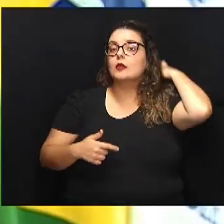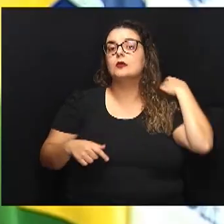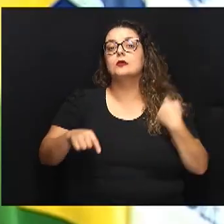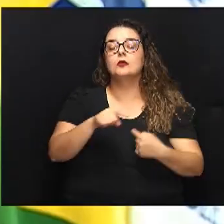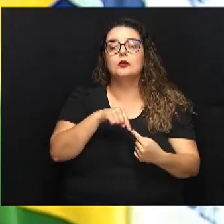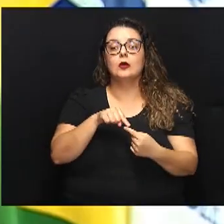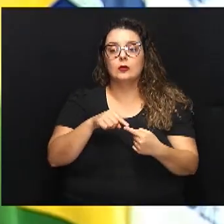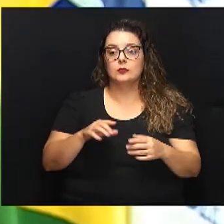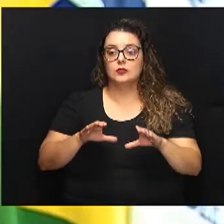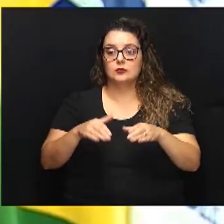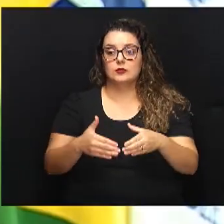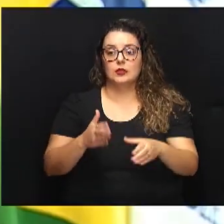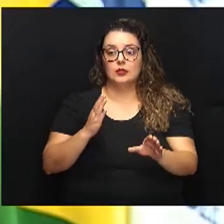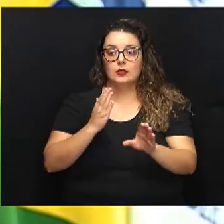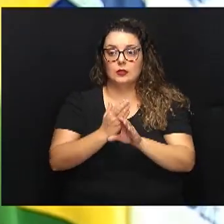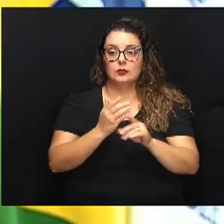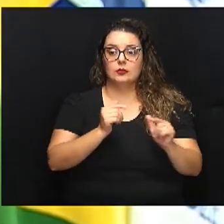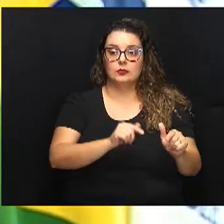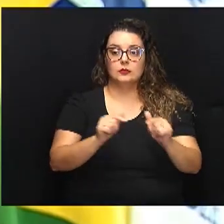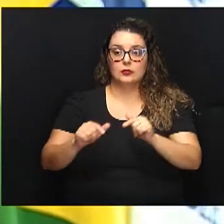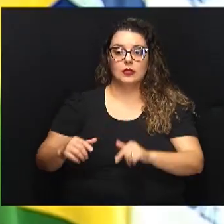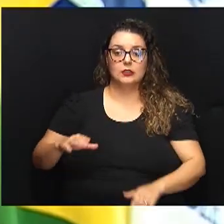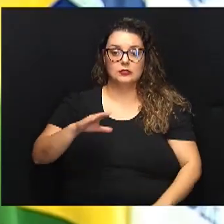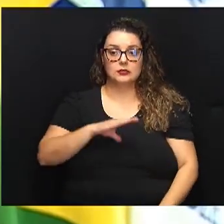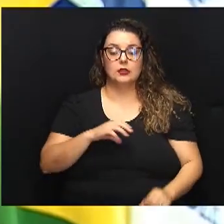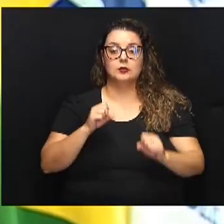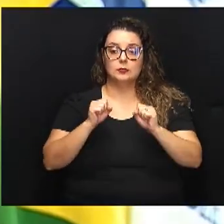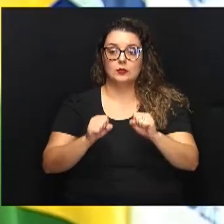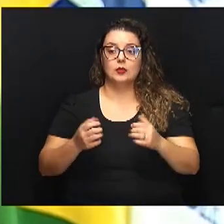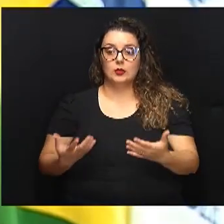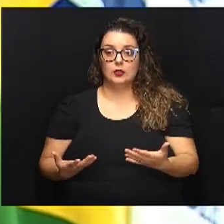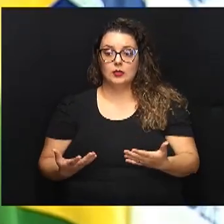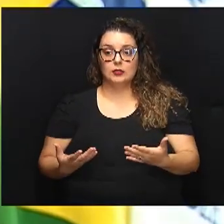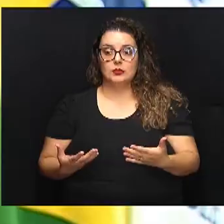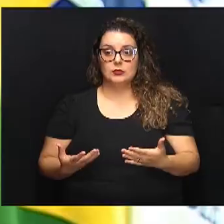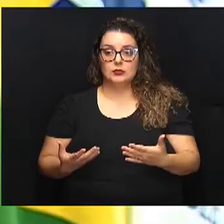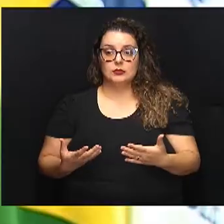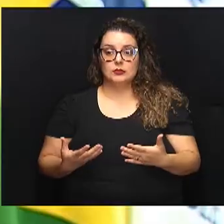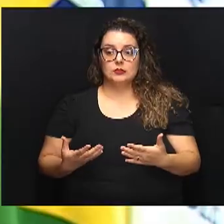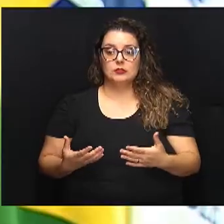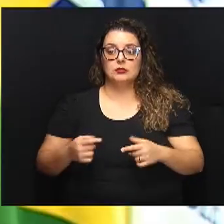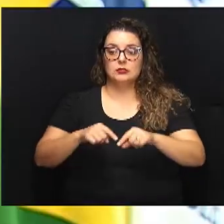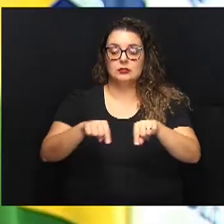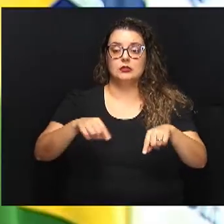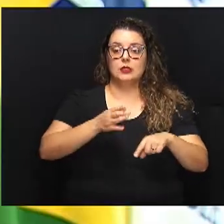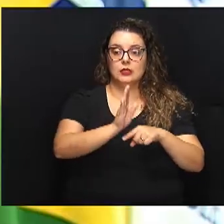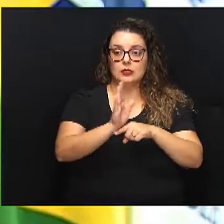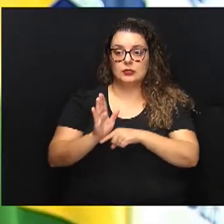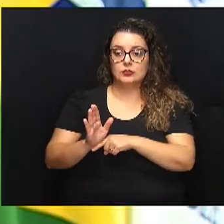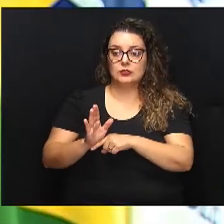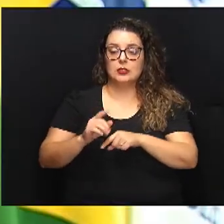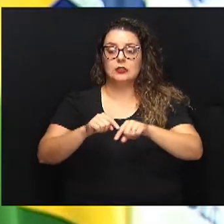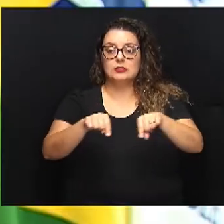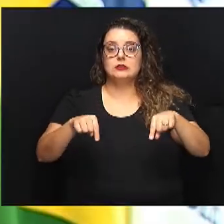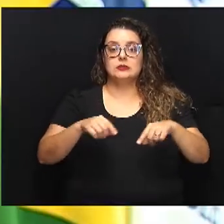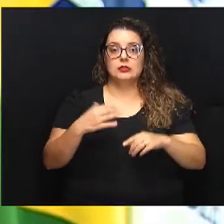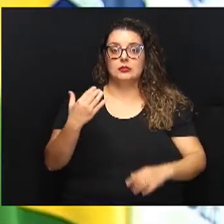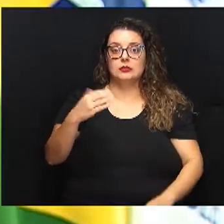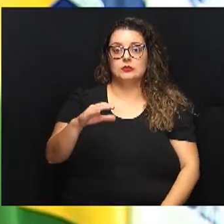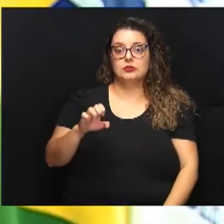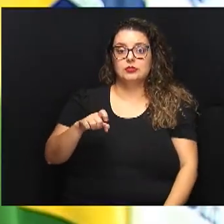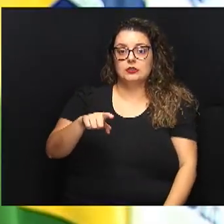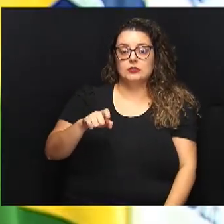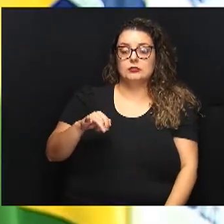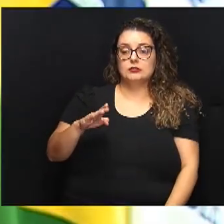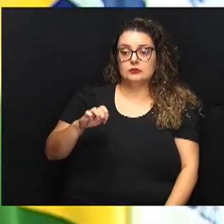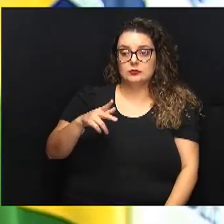é encontrar espaços na cidade que possam se tornar salas de cinema, salas de exibição, E a